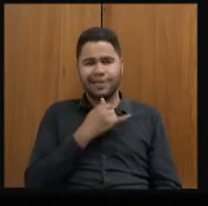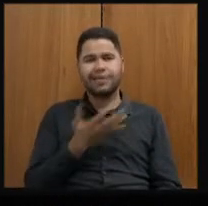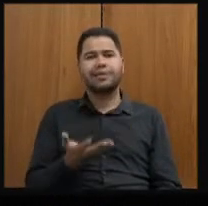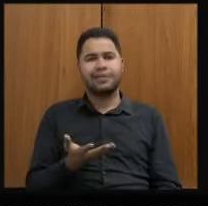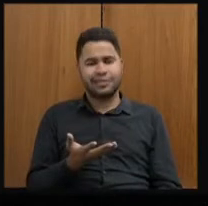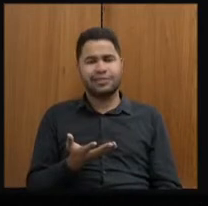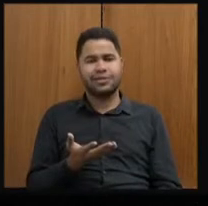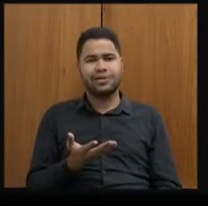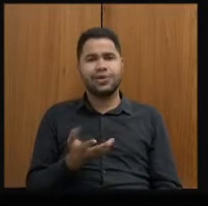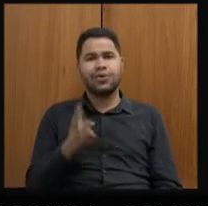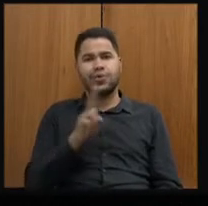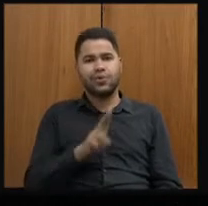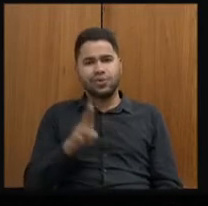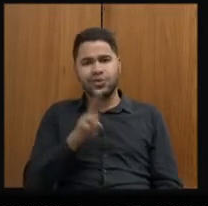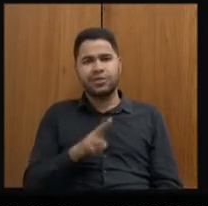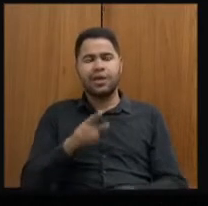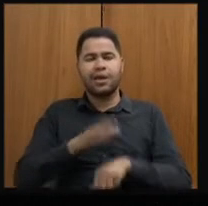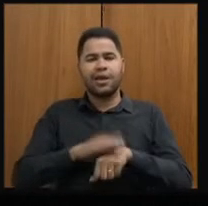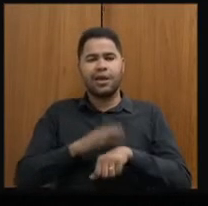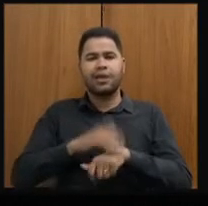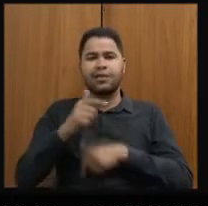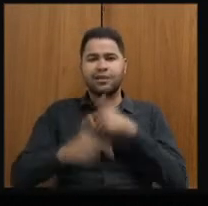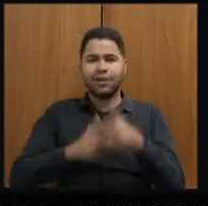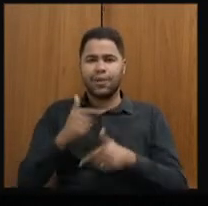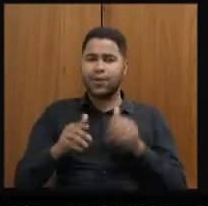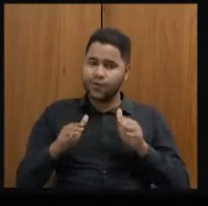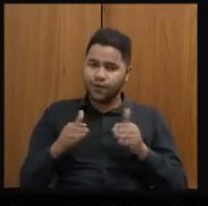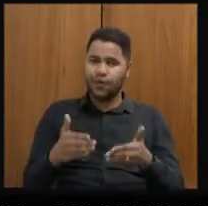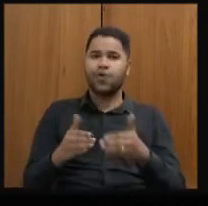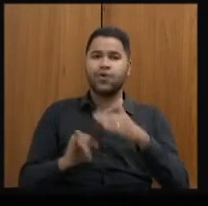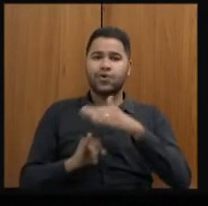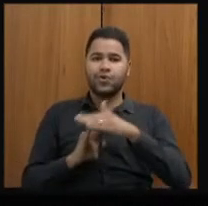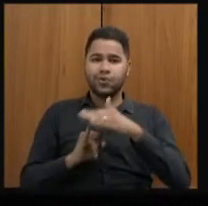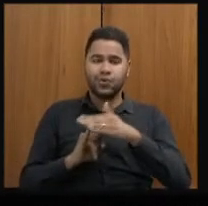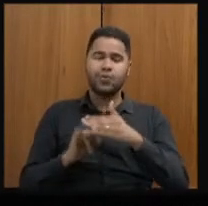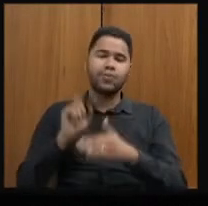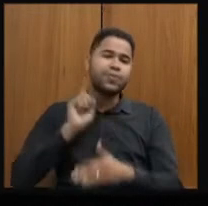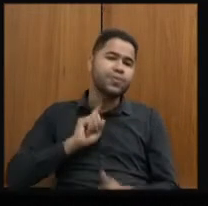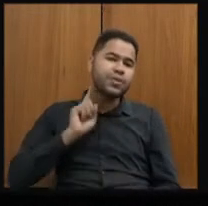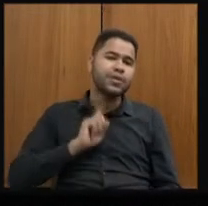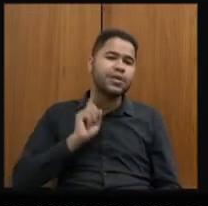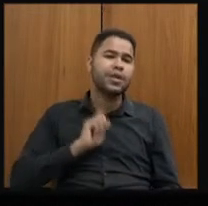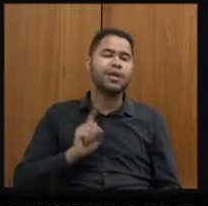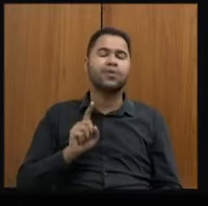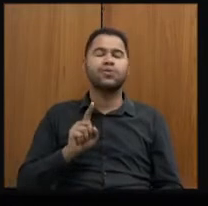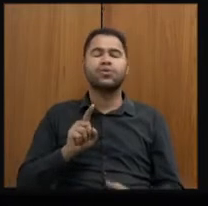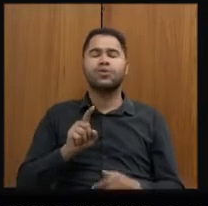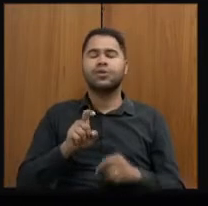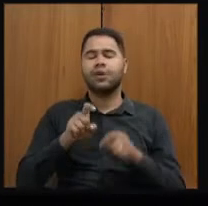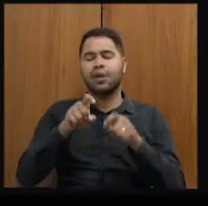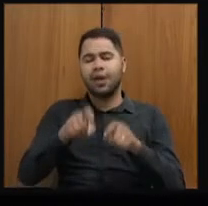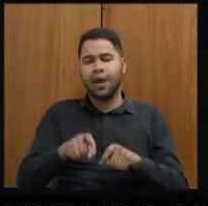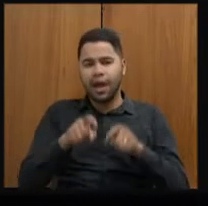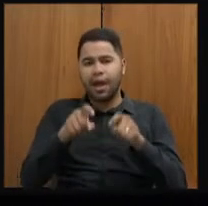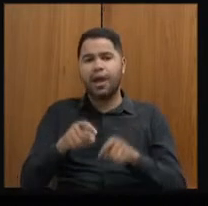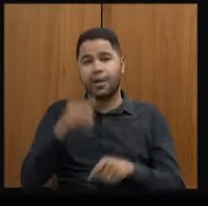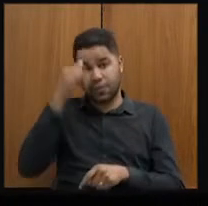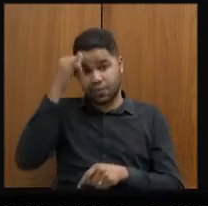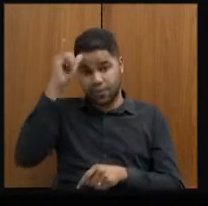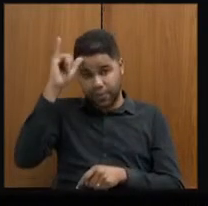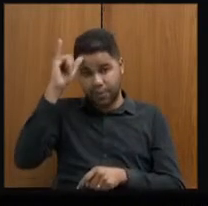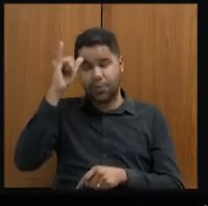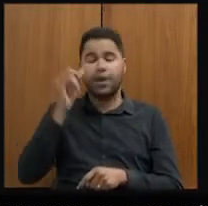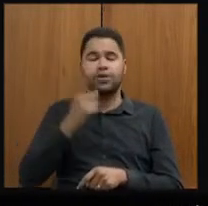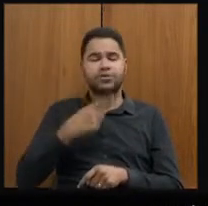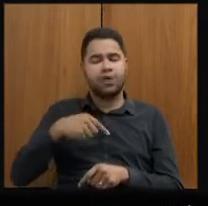então a gente utilizado essa mão de obra desse trabalho especializado do Instituto Mineiro de agropecuária eu acho que foi o momento a gente